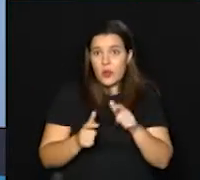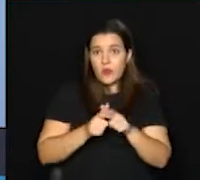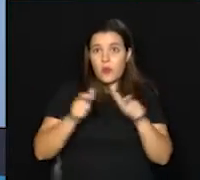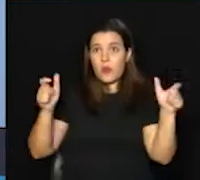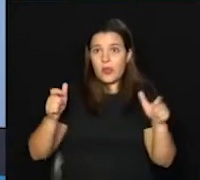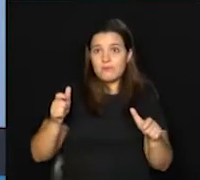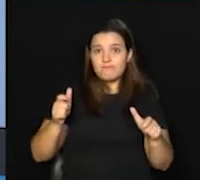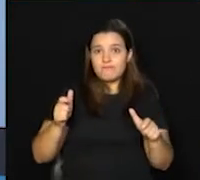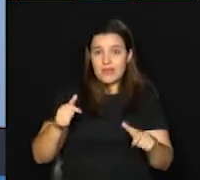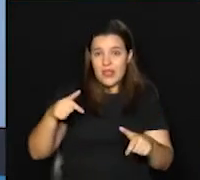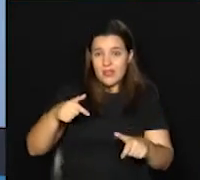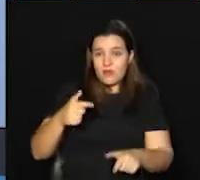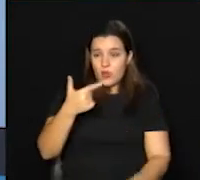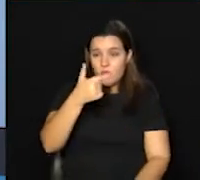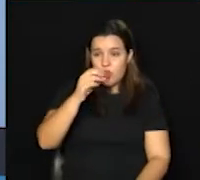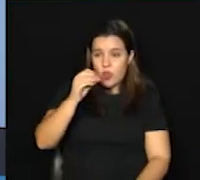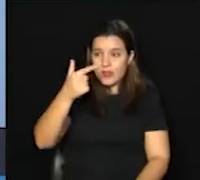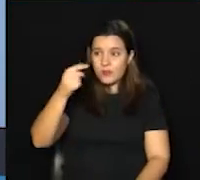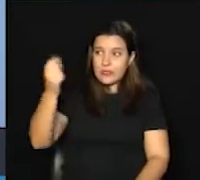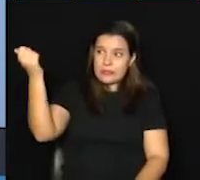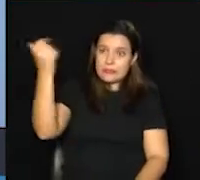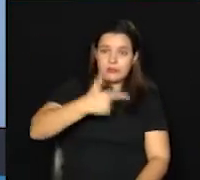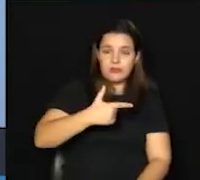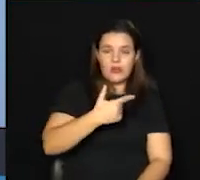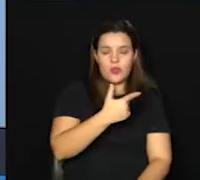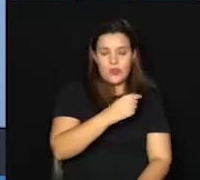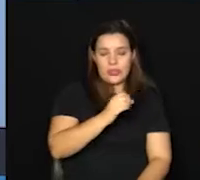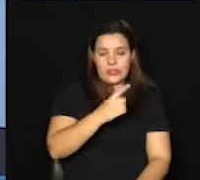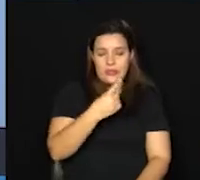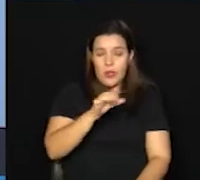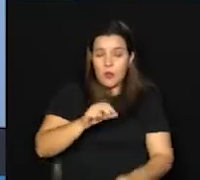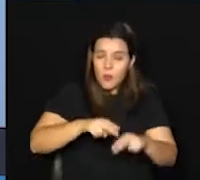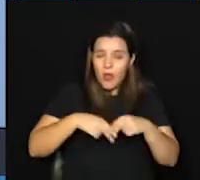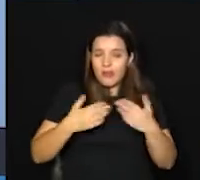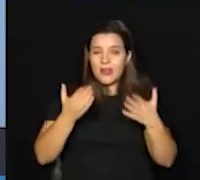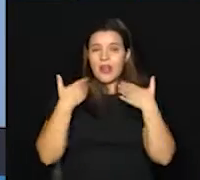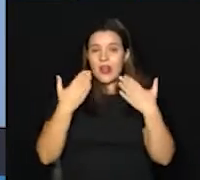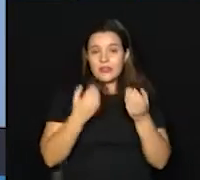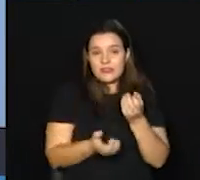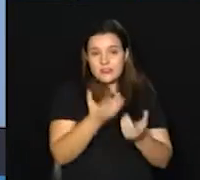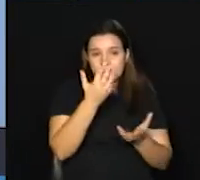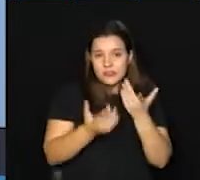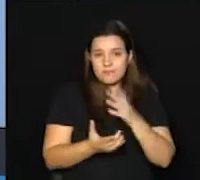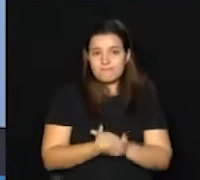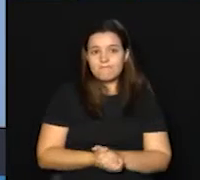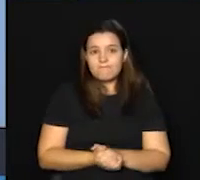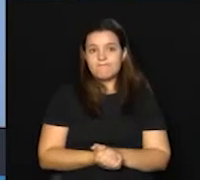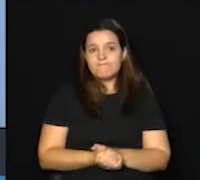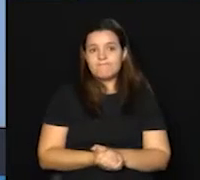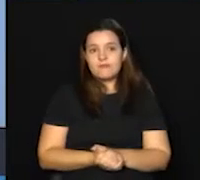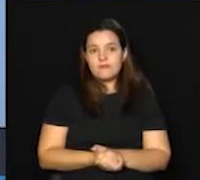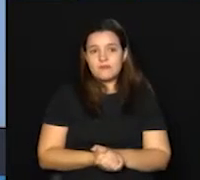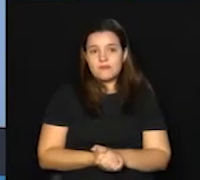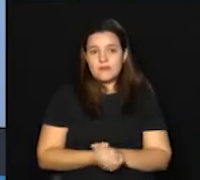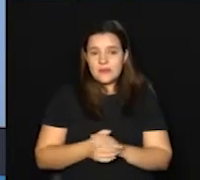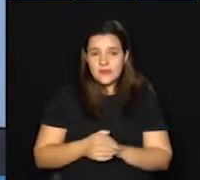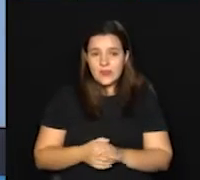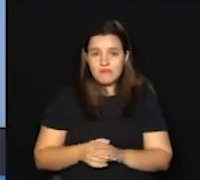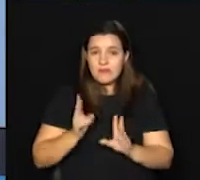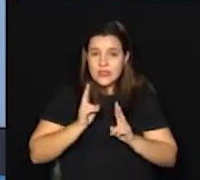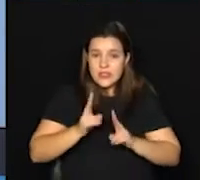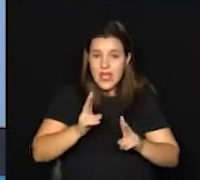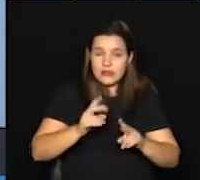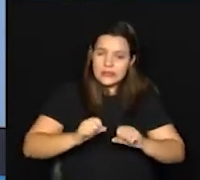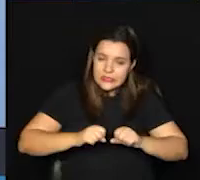conta dessa estiagem, do calor extremo. A Defesa Civil, inclusive a Operação Estiagem, todo ano vai até